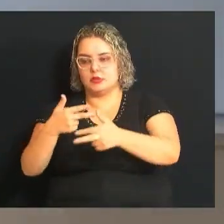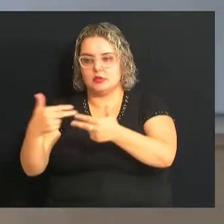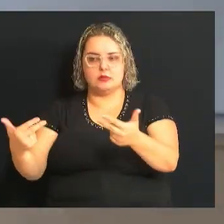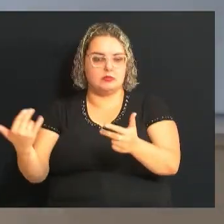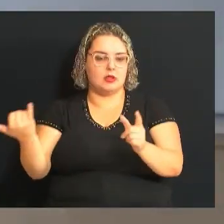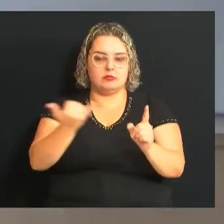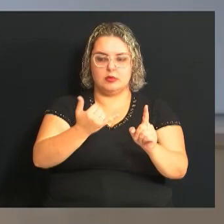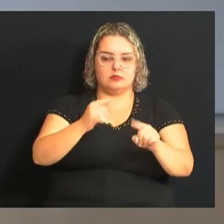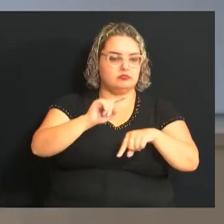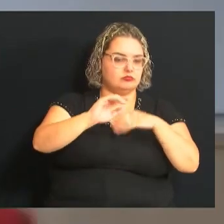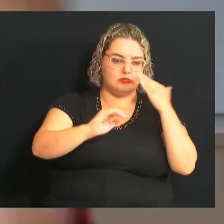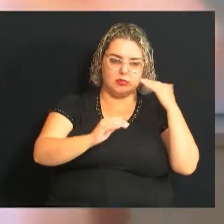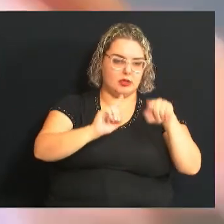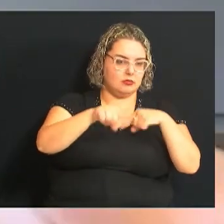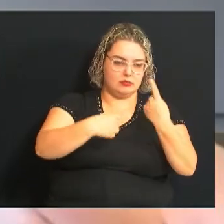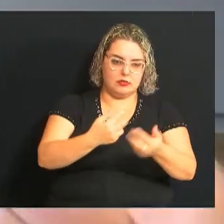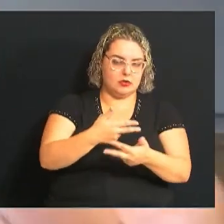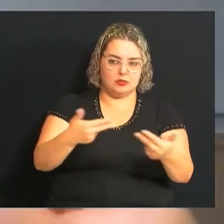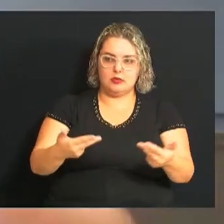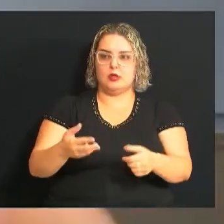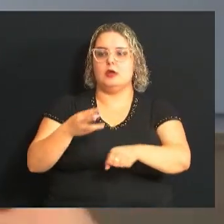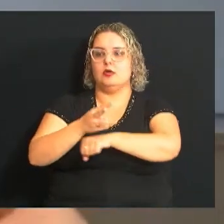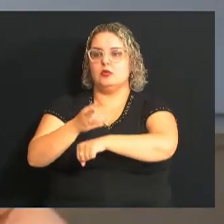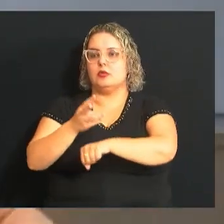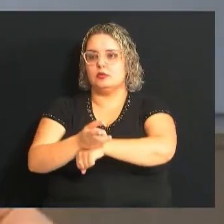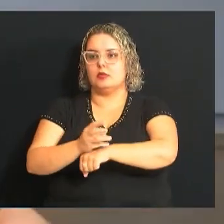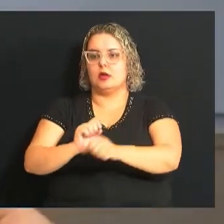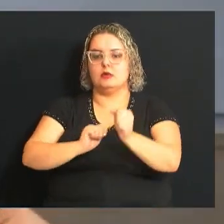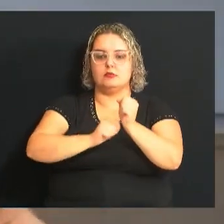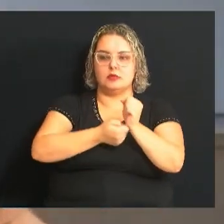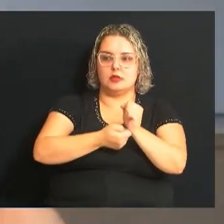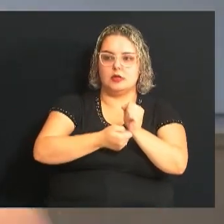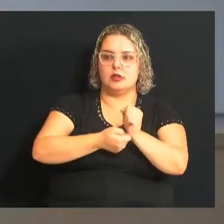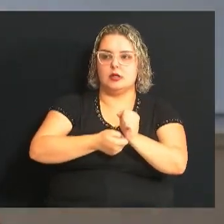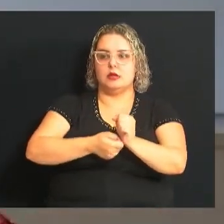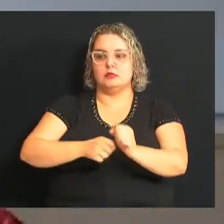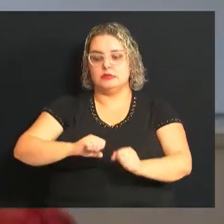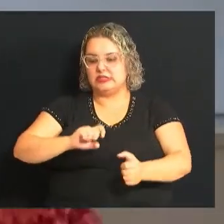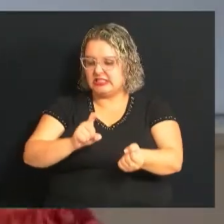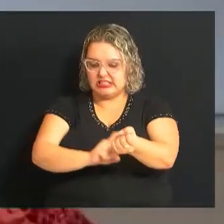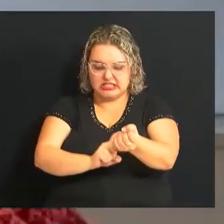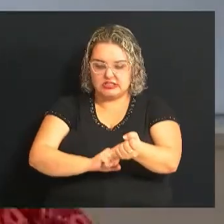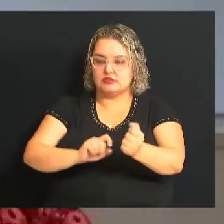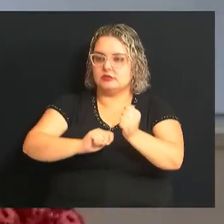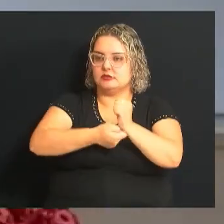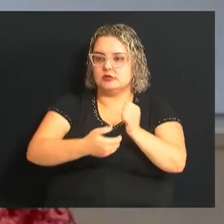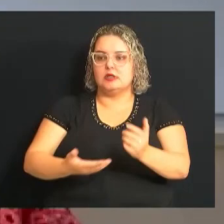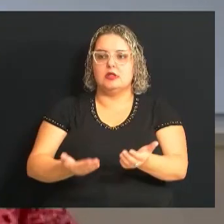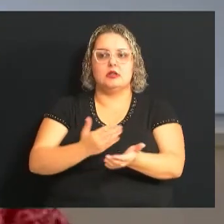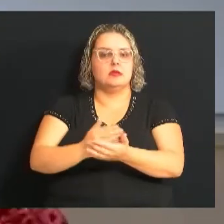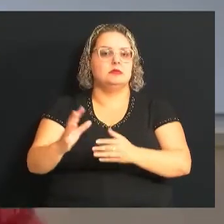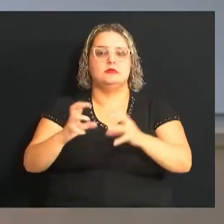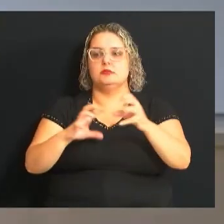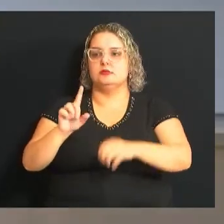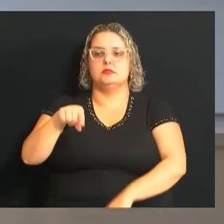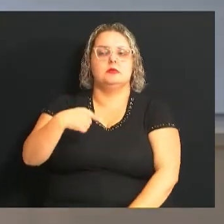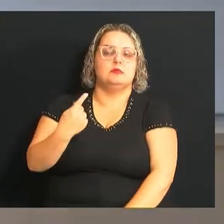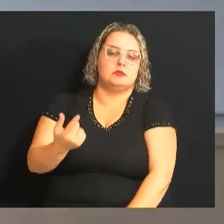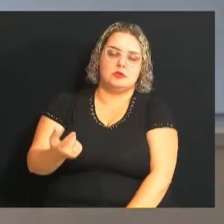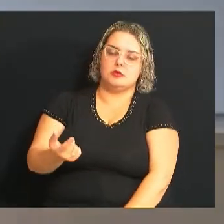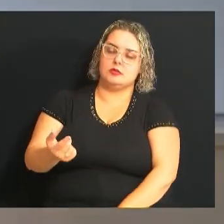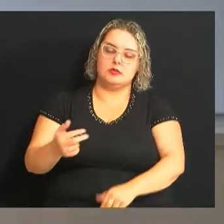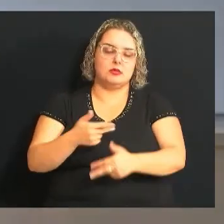de comunicação como o WhatsApp, aí alguém bloqueia, a pessoa já fica com raiva porque foi bloqueada e ela começa a brigar por outra coisa.